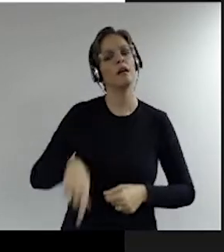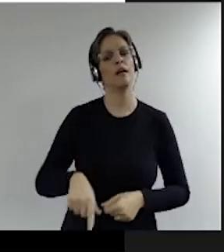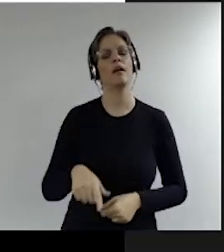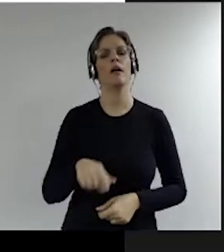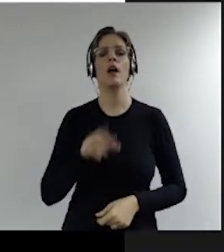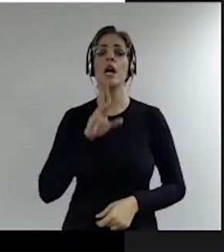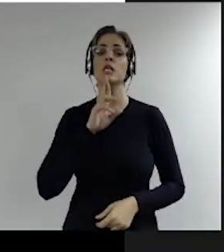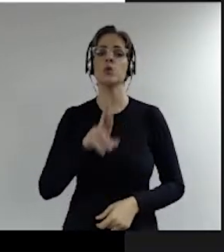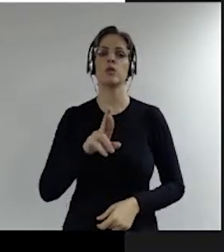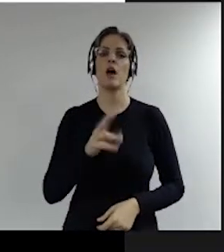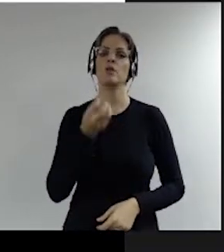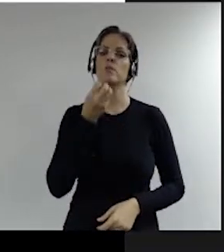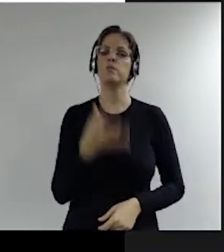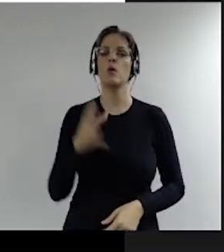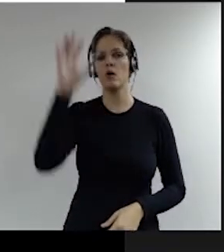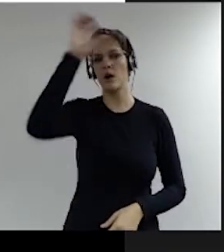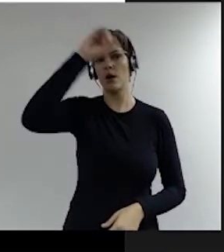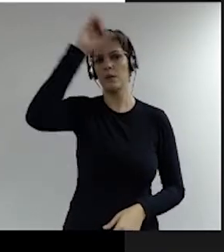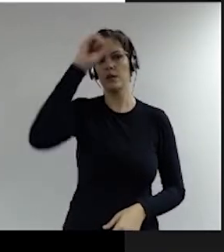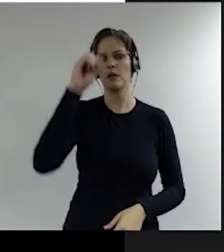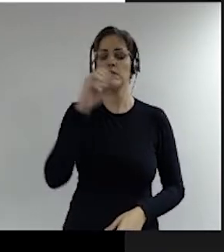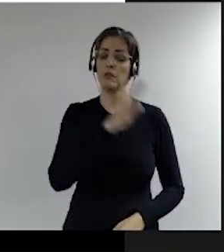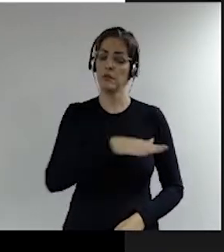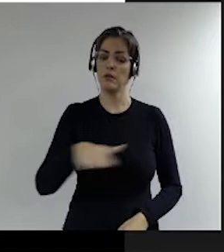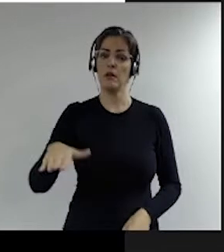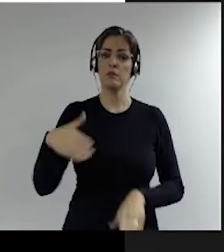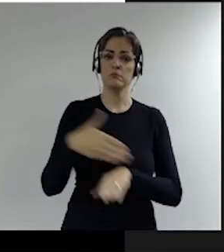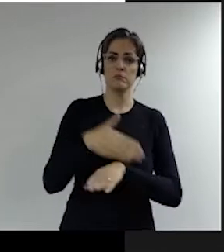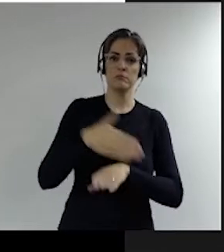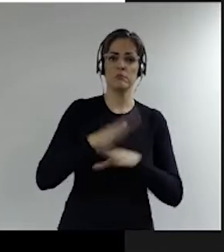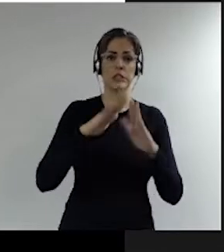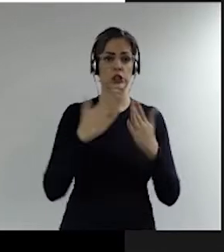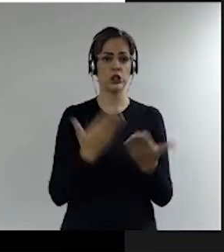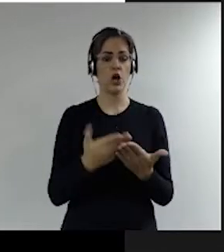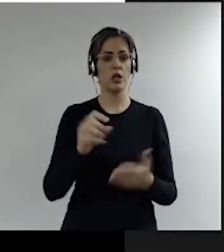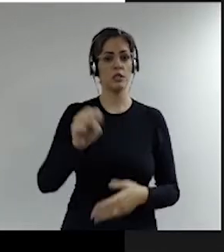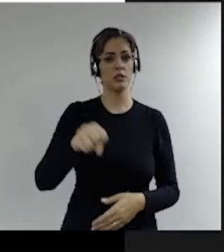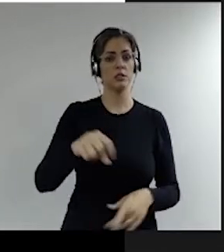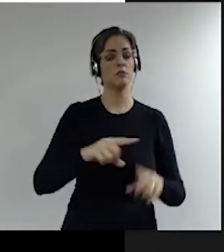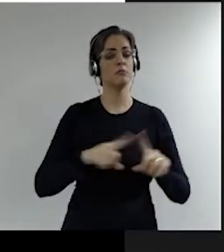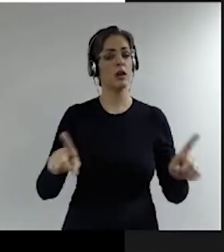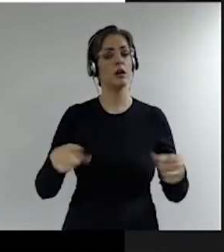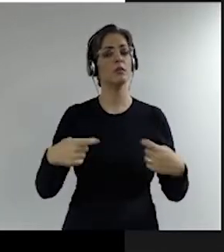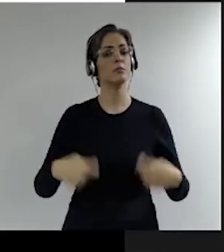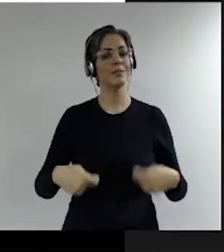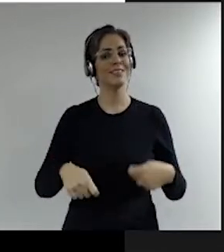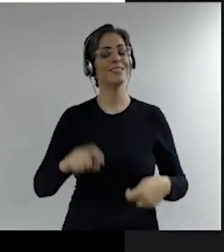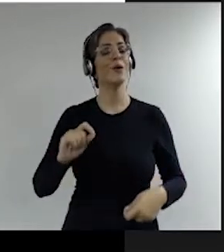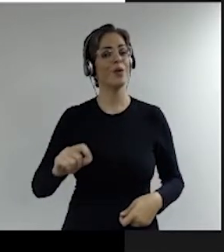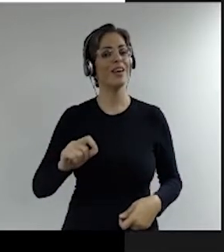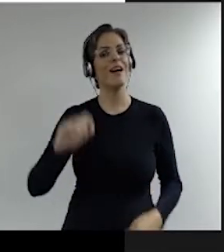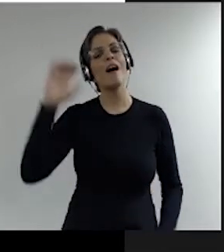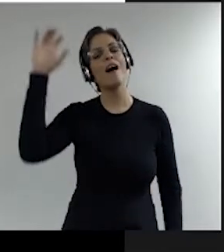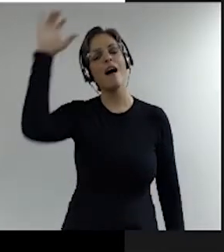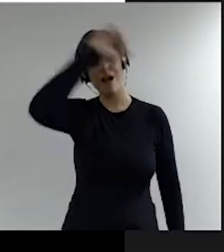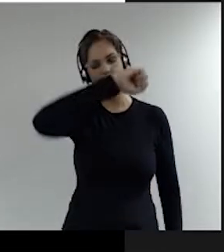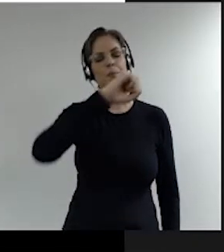de aprendizagem. Então, as crianças têm que estar na escola, sim, mas têm que estar na escola